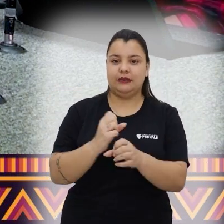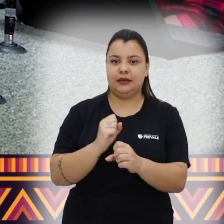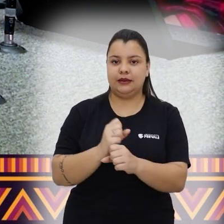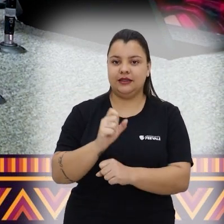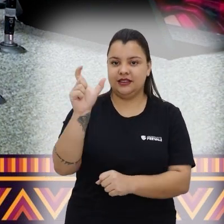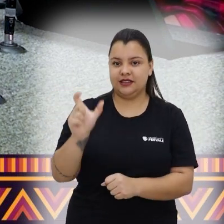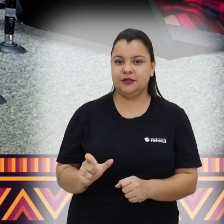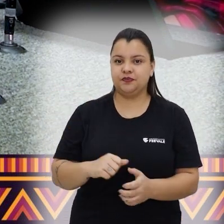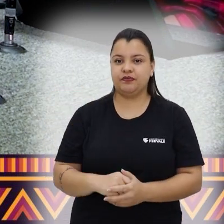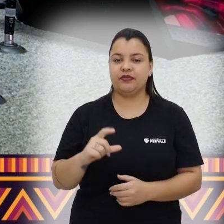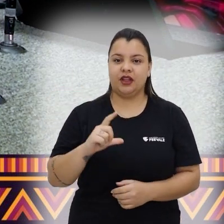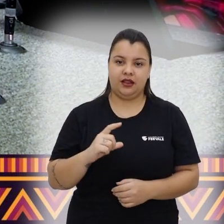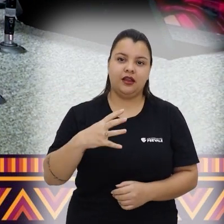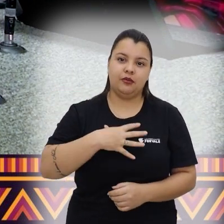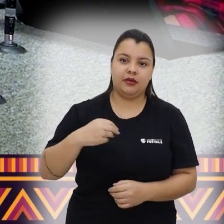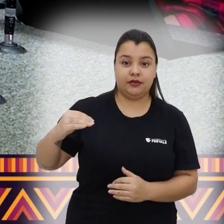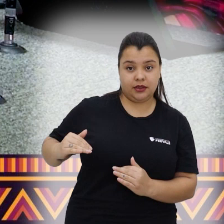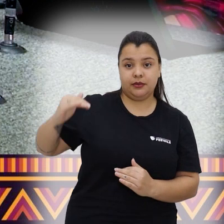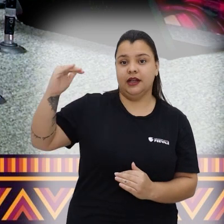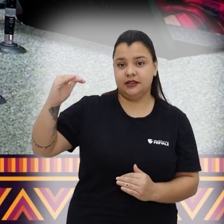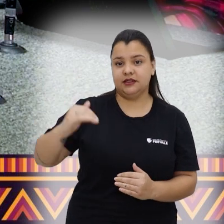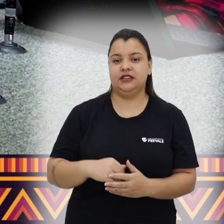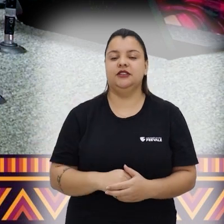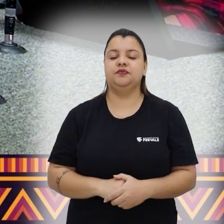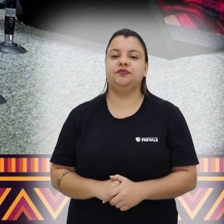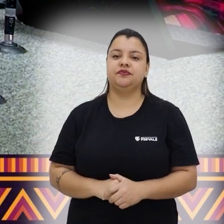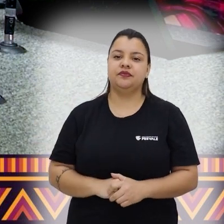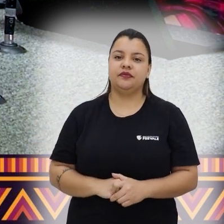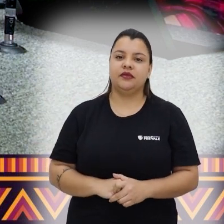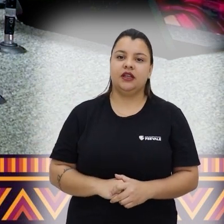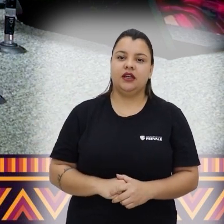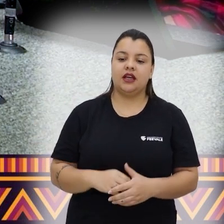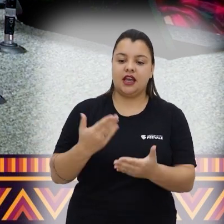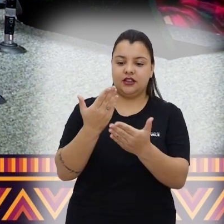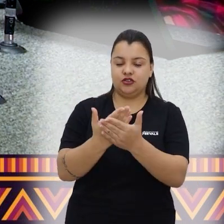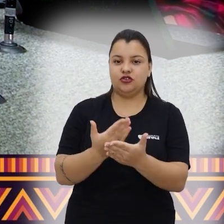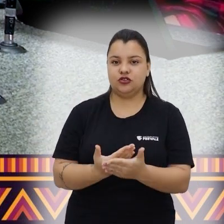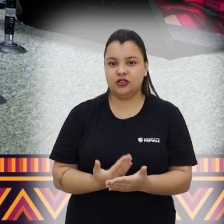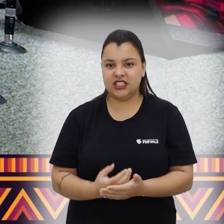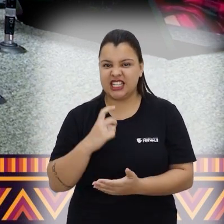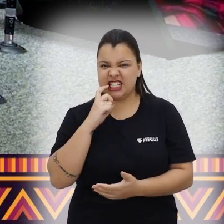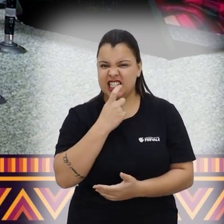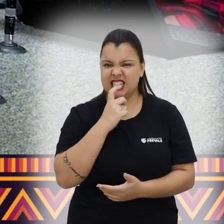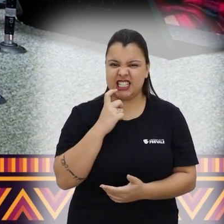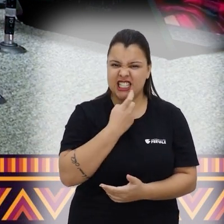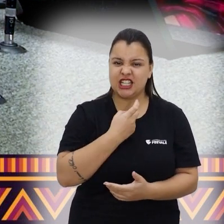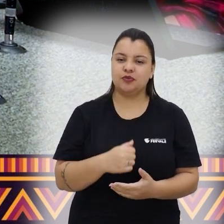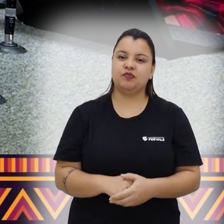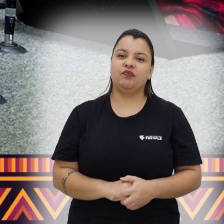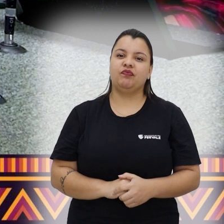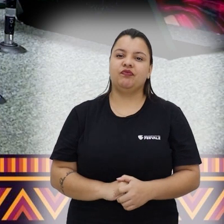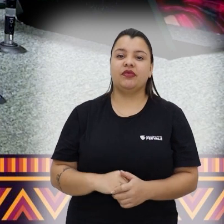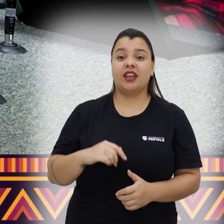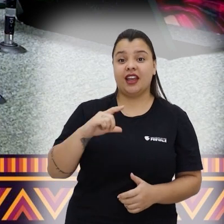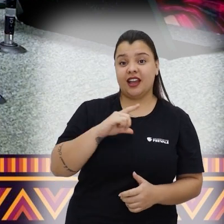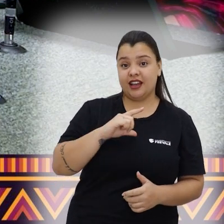Eu tenho uma outra filha, Marcele, que é estudante de odontologia. Eu tenho o meu